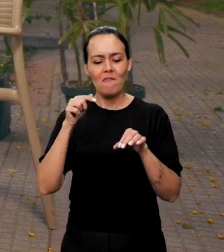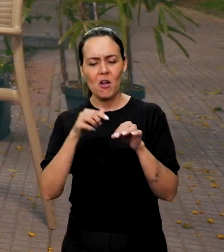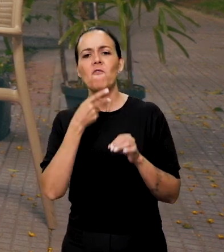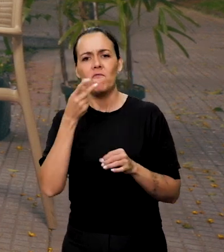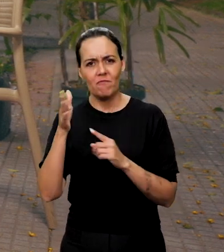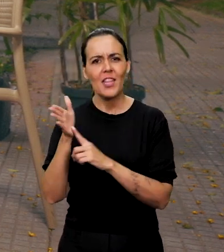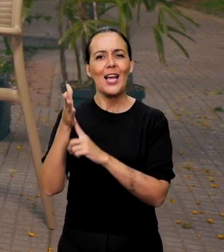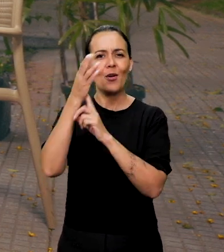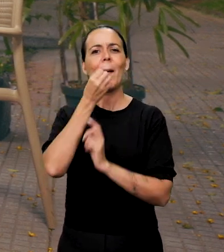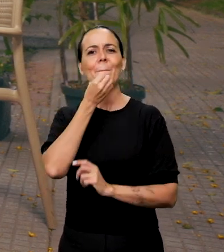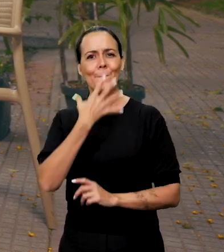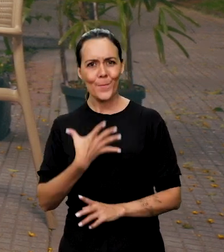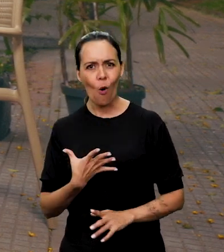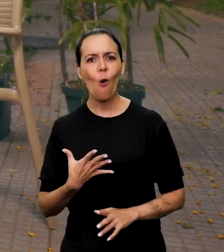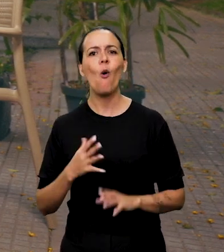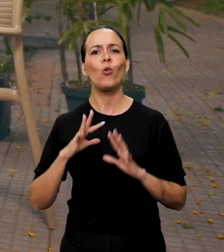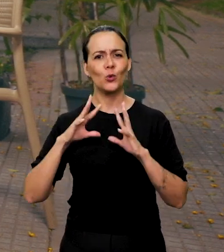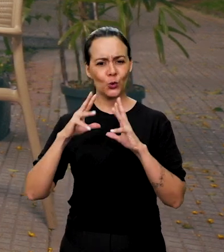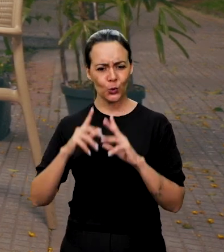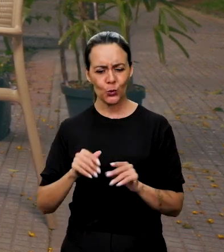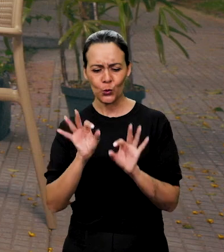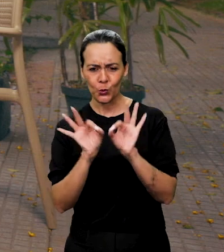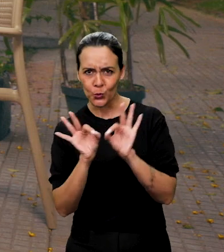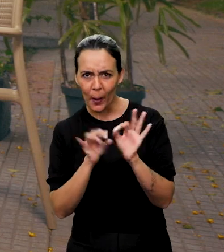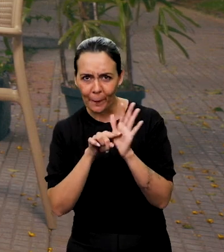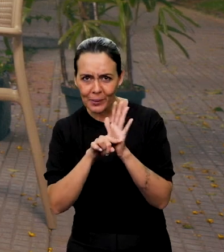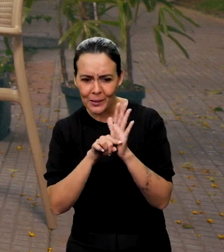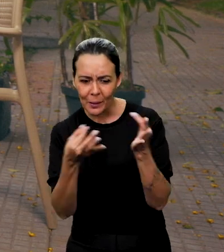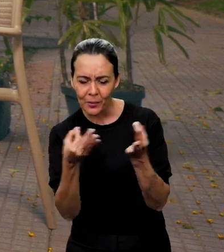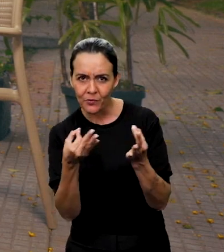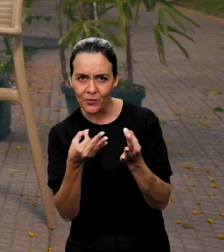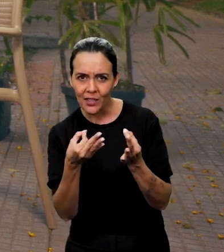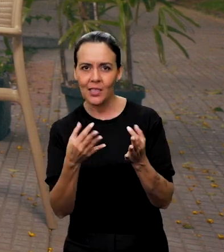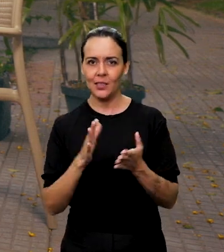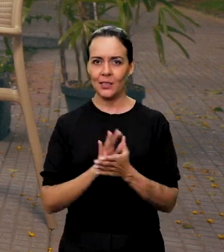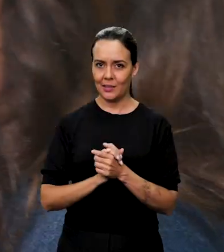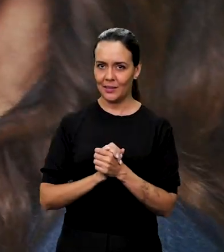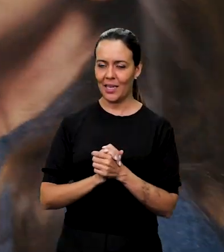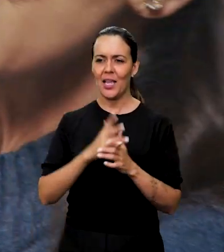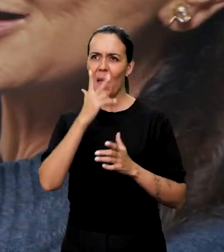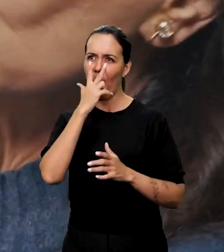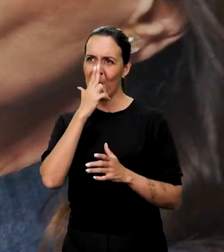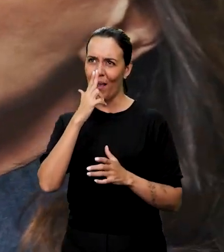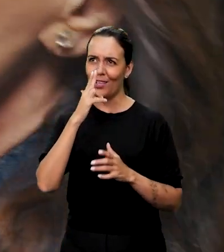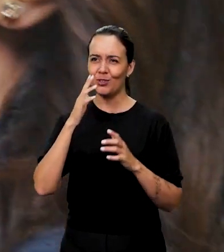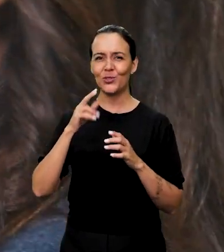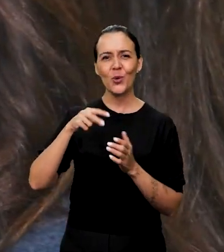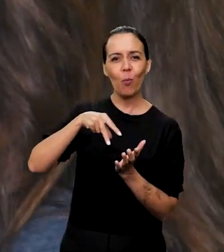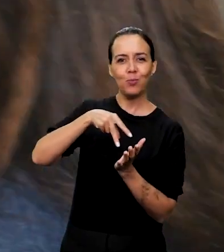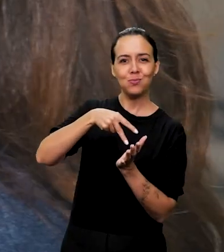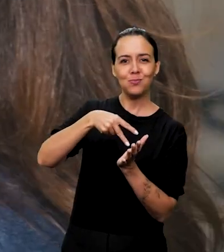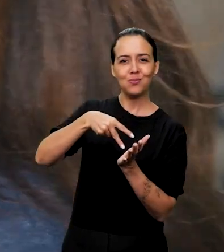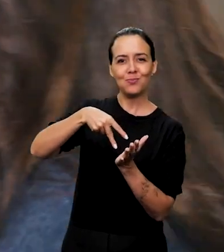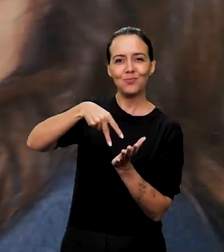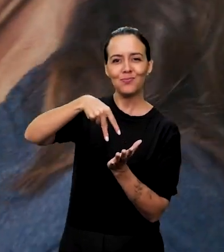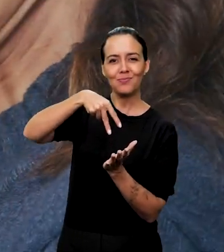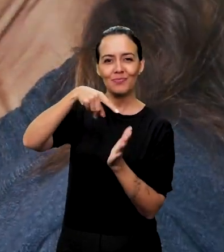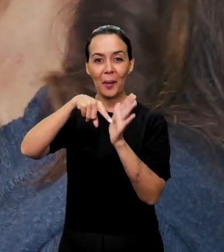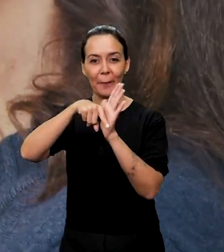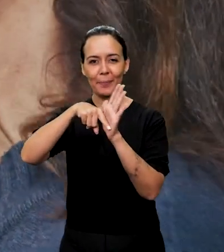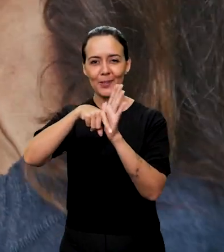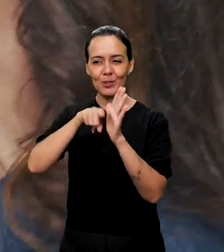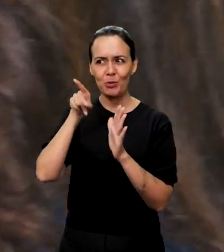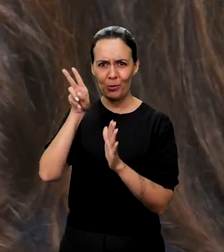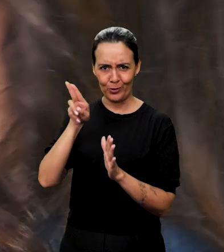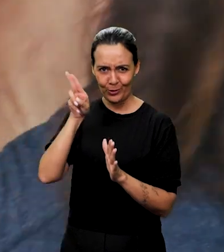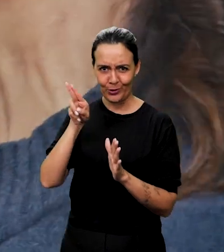desenvolvida pela NASA. Eu falei, provavelmente para satisfazer a carência de alguma astronauta. e que fazia todos os movimentos da Terra.